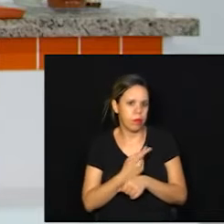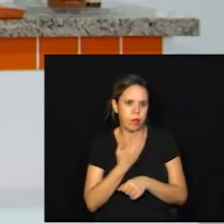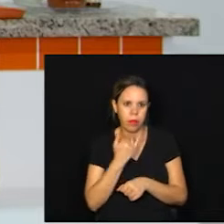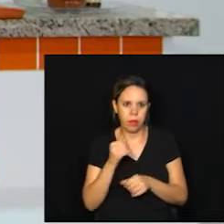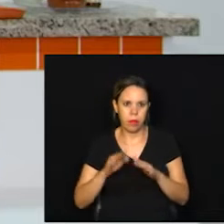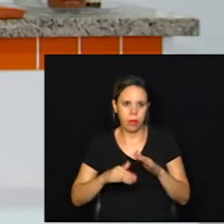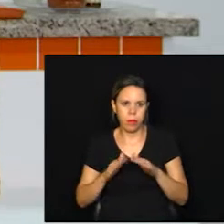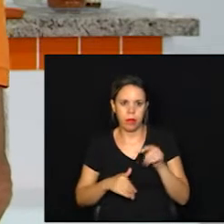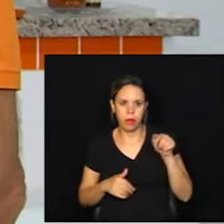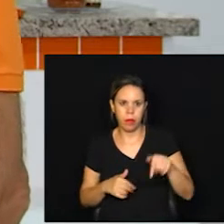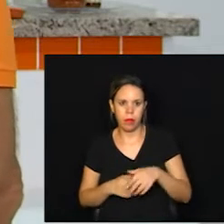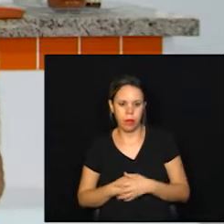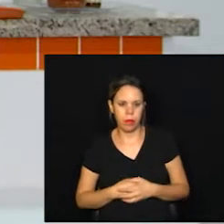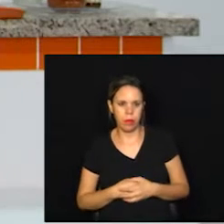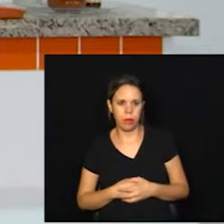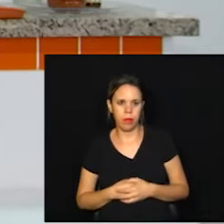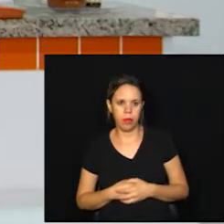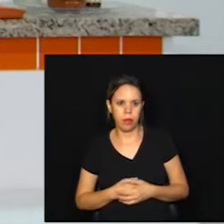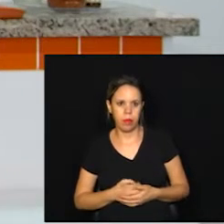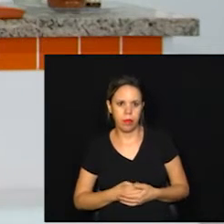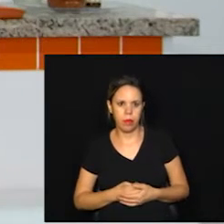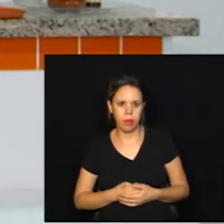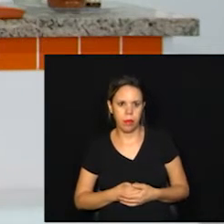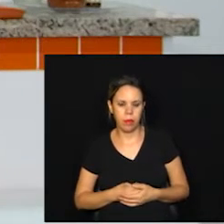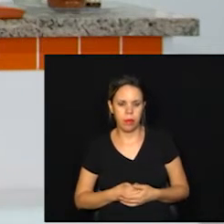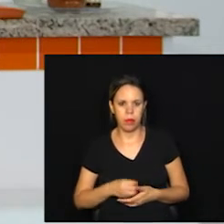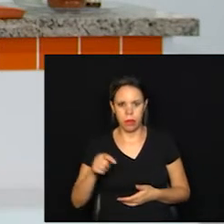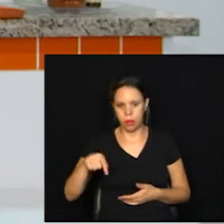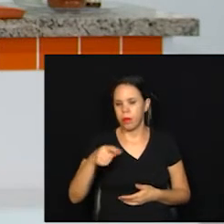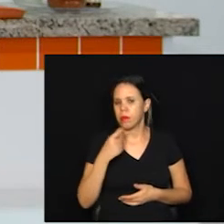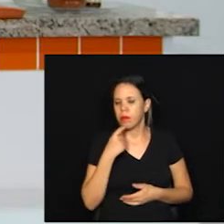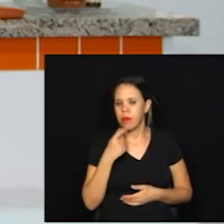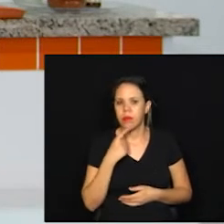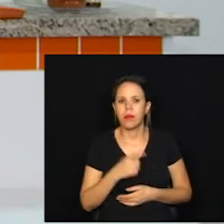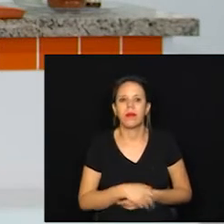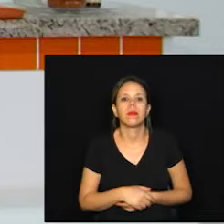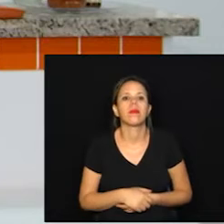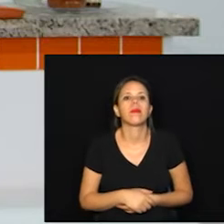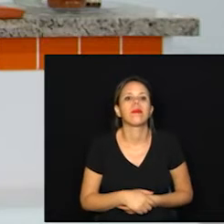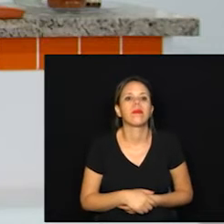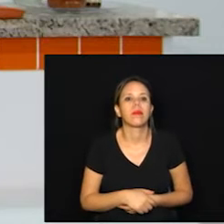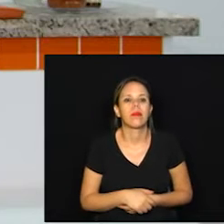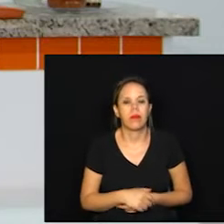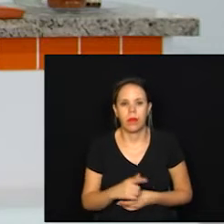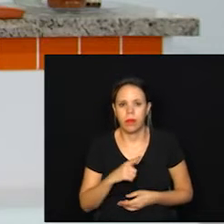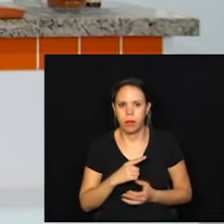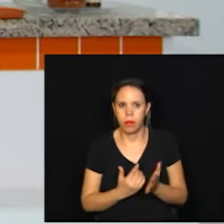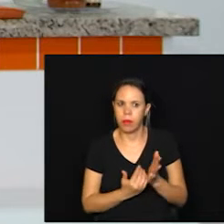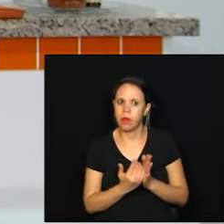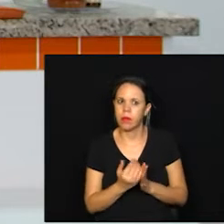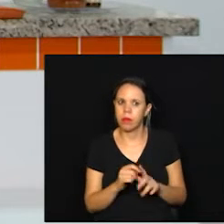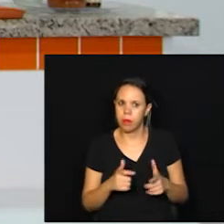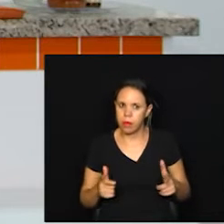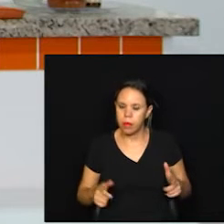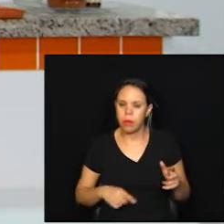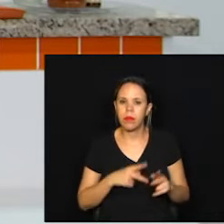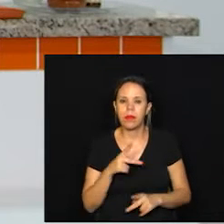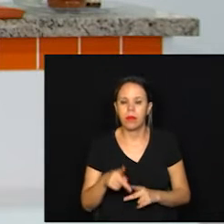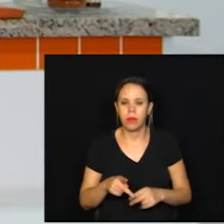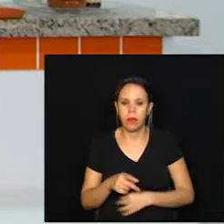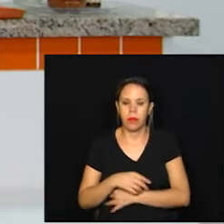mais baratas? Então, aqui em Campinas, houve um aumento muito grande de